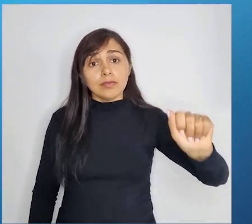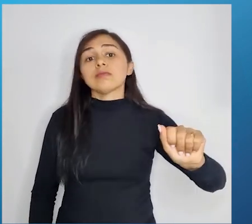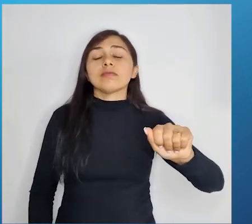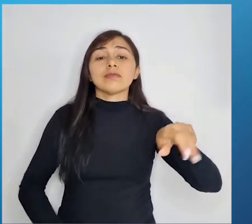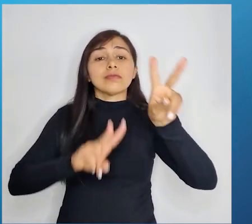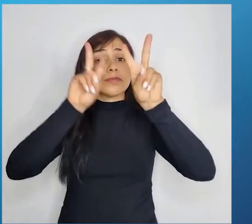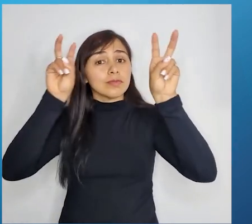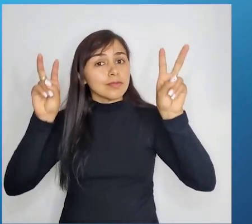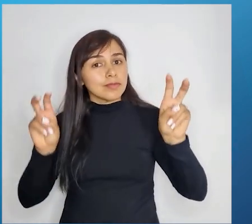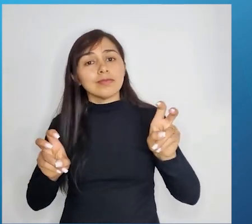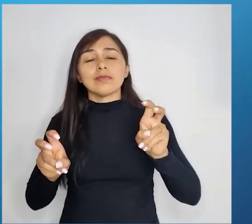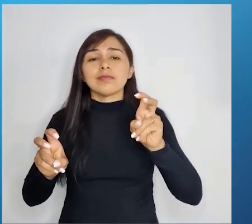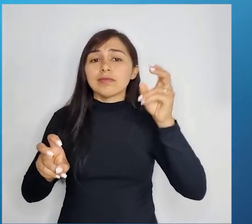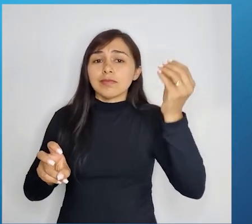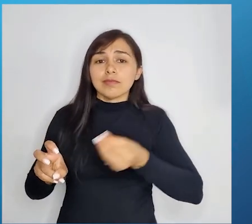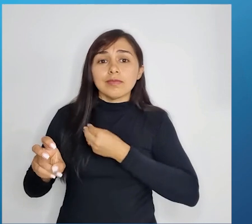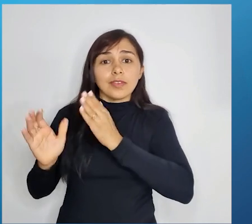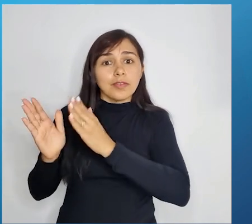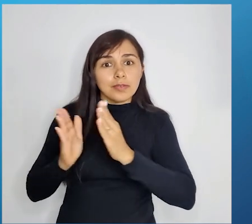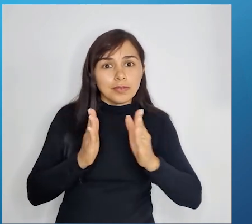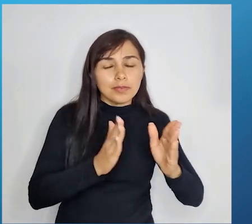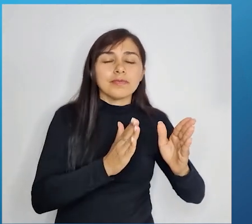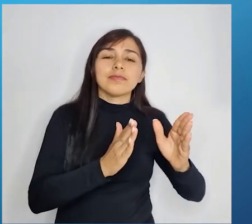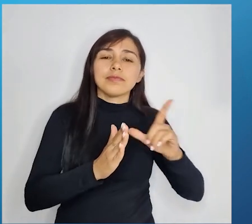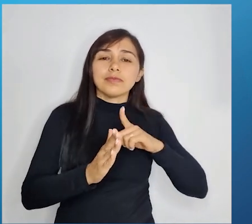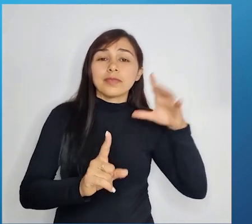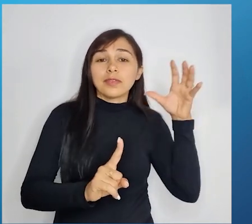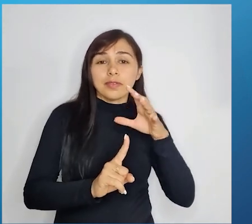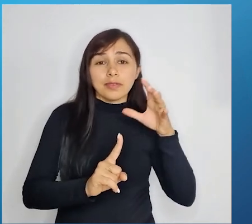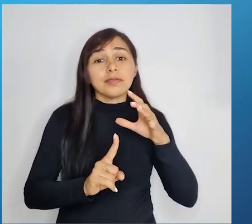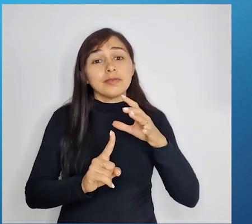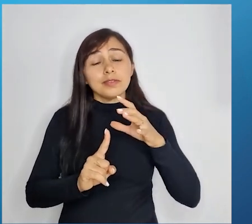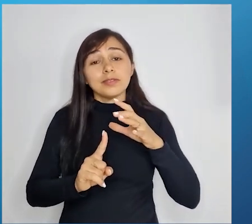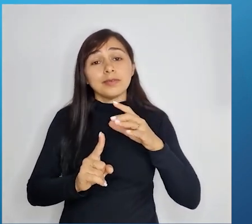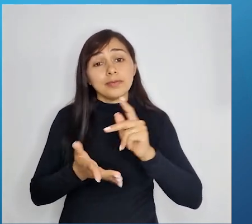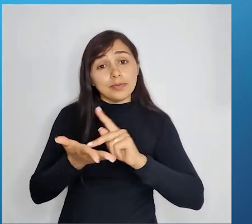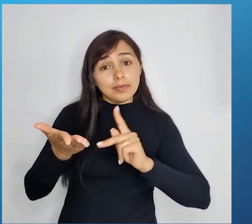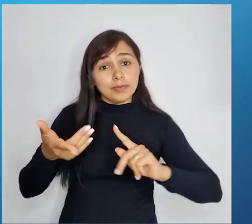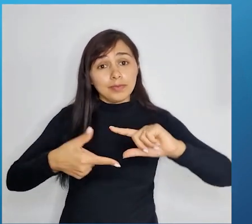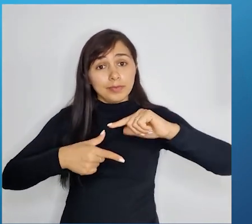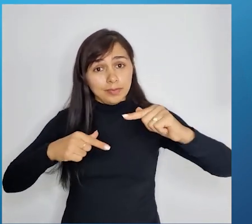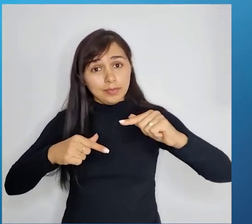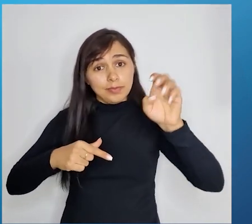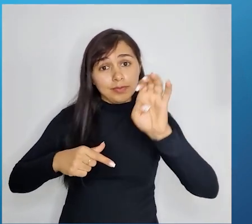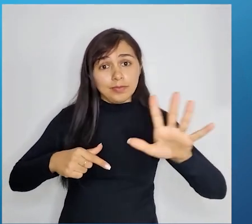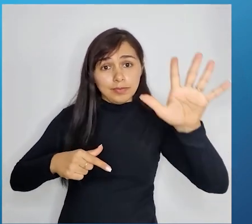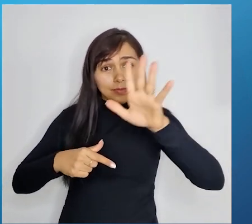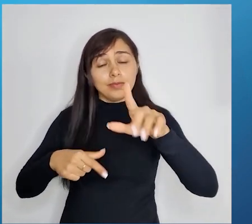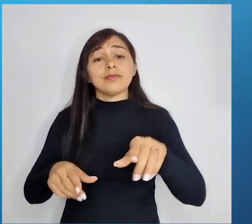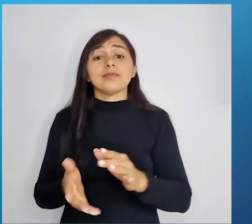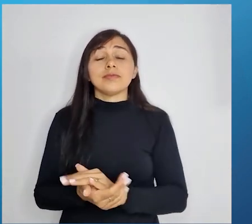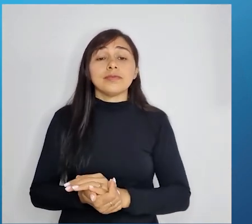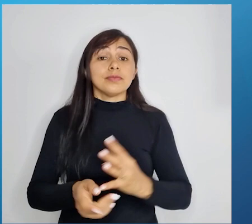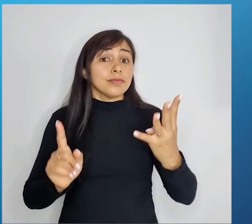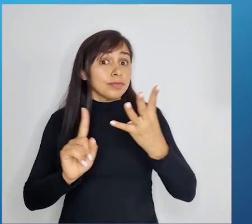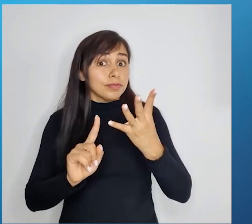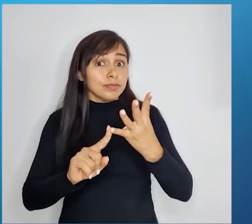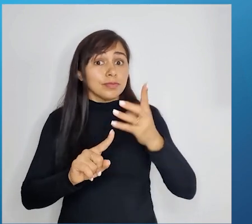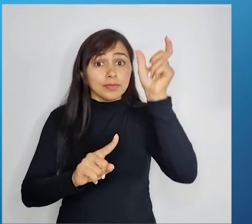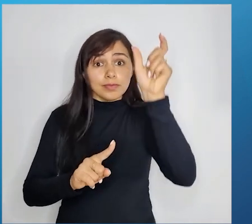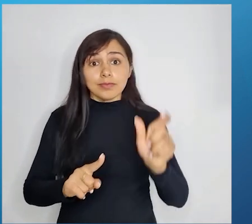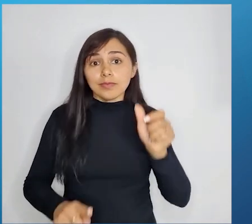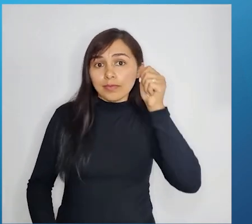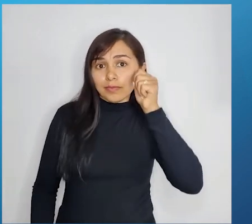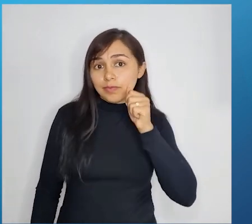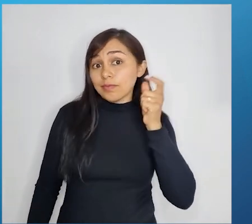urbanos, cotidianos, pessoais, influenciado pela poesia modernista europeia. Também temos Tarsila do Amaral, uma